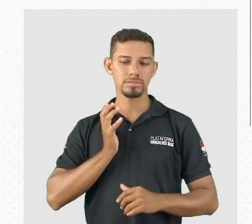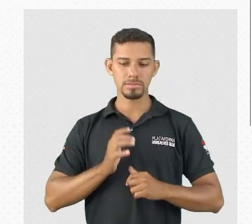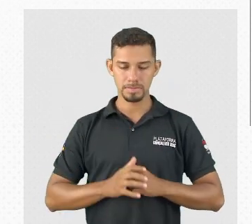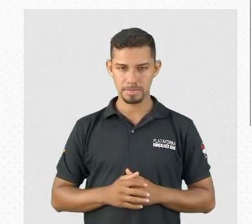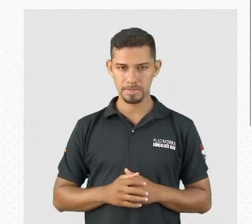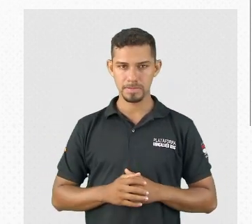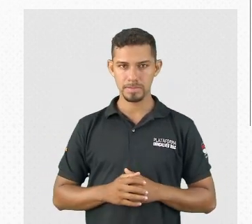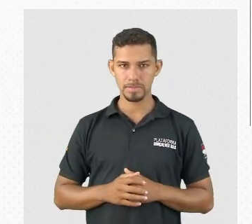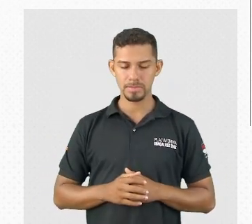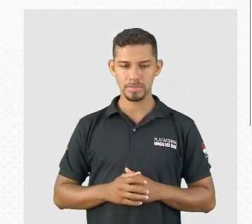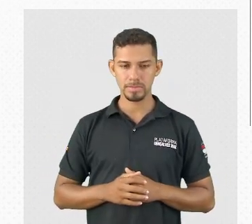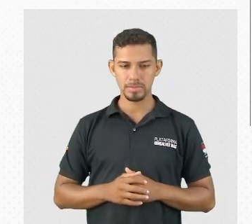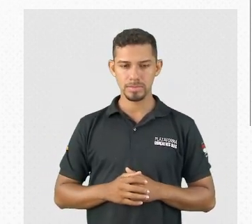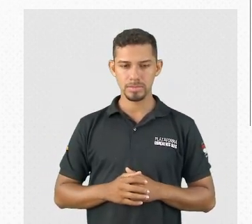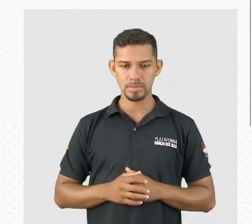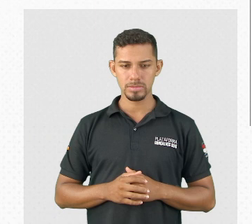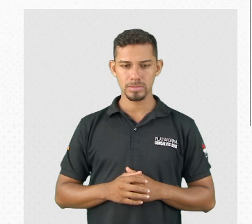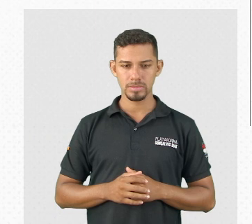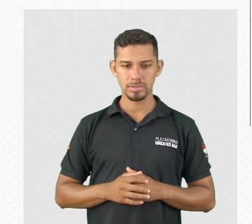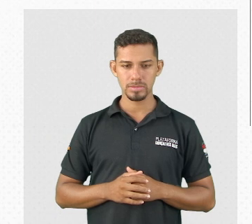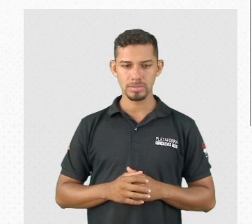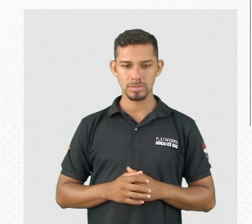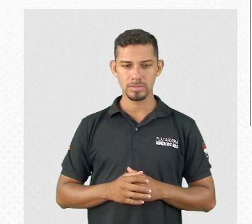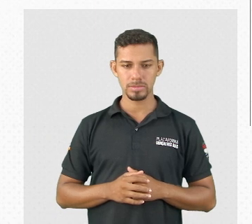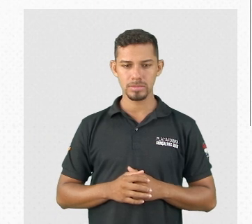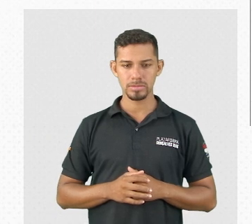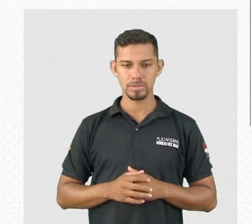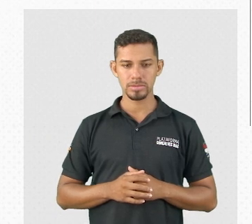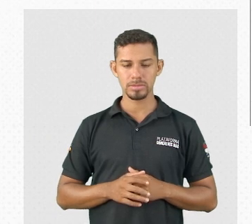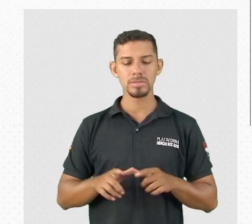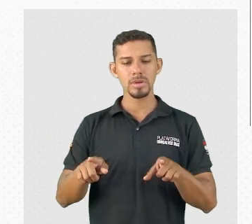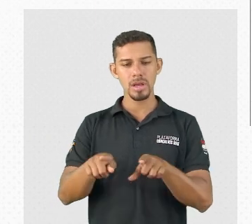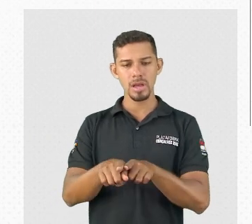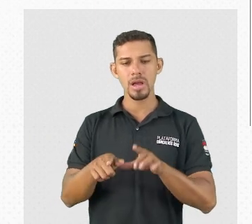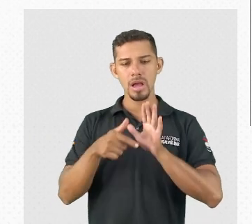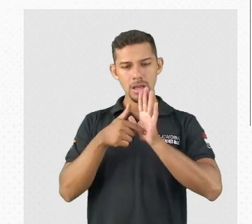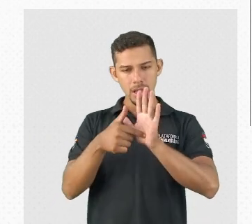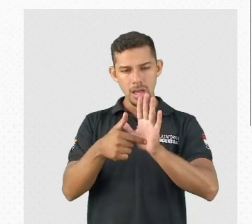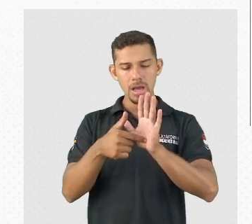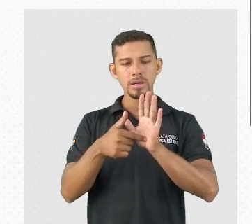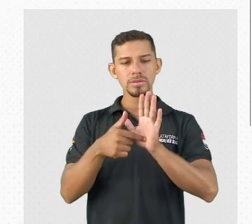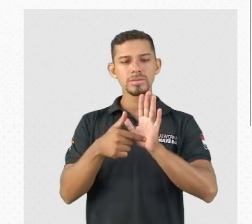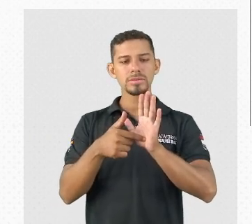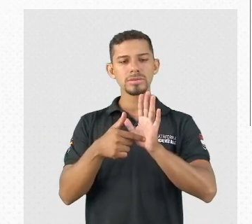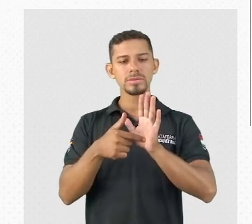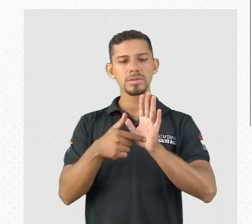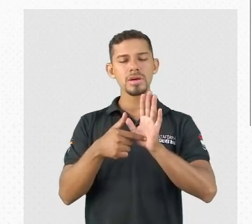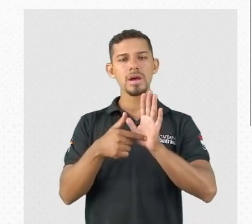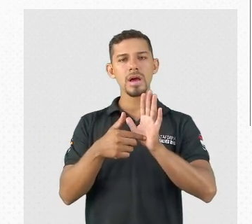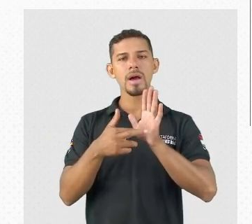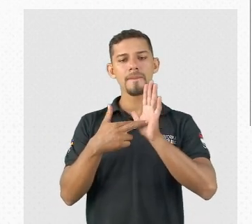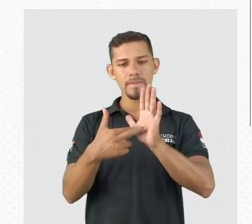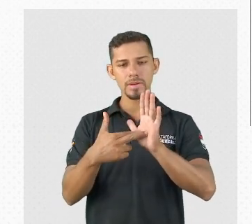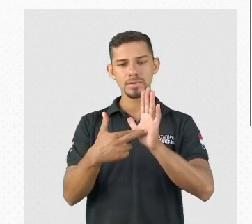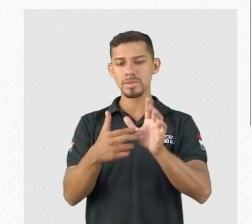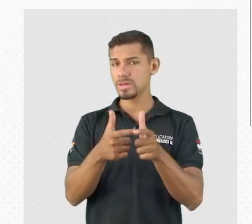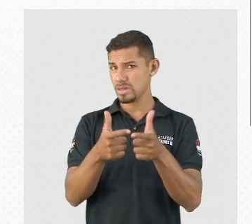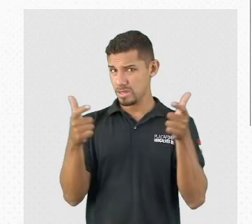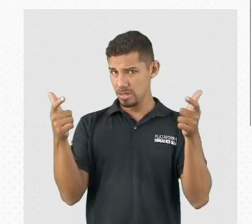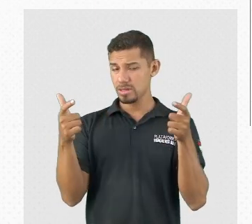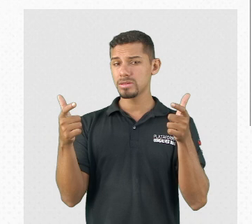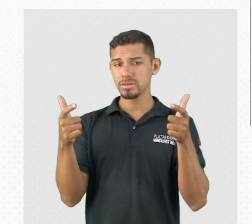só, a cara dos nossos representantes. Então, quando a gente pensa que grande